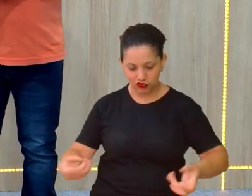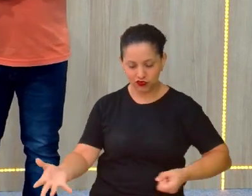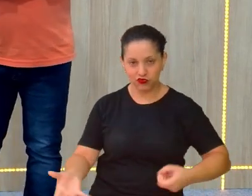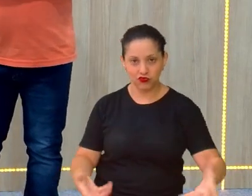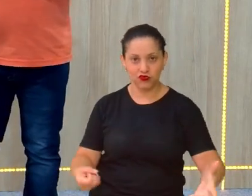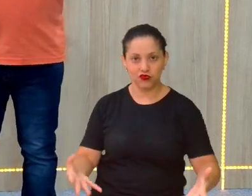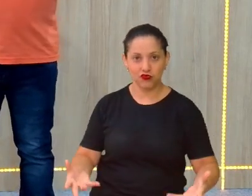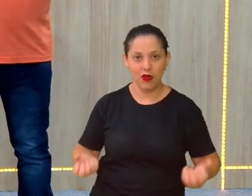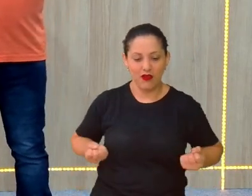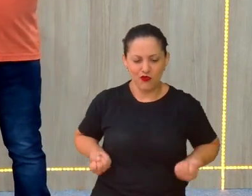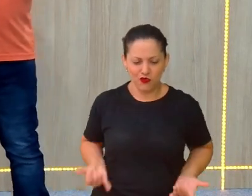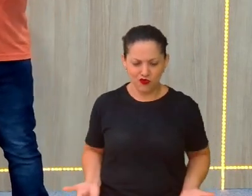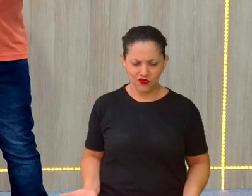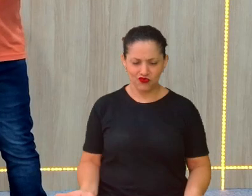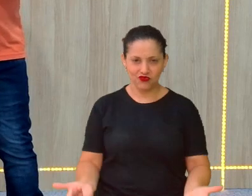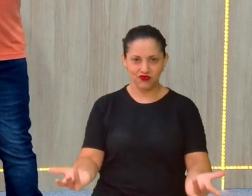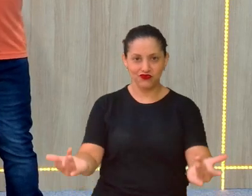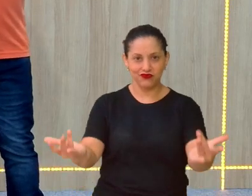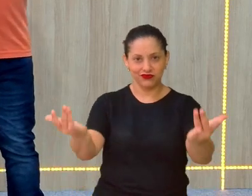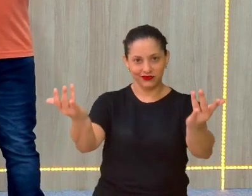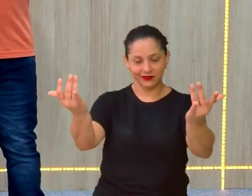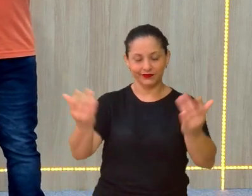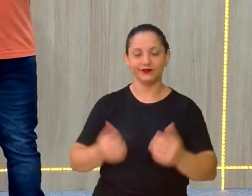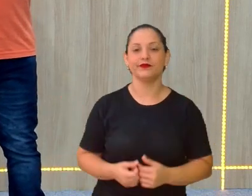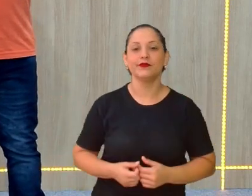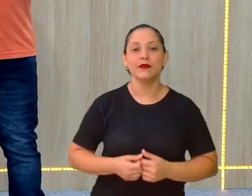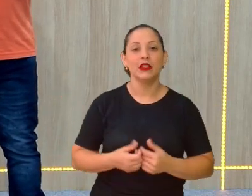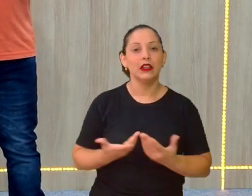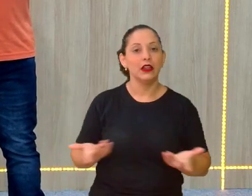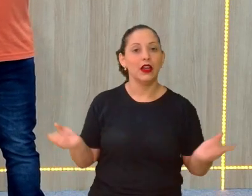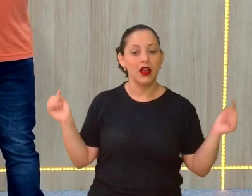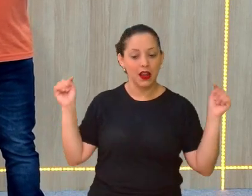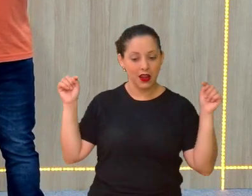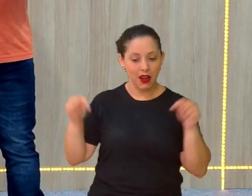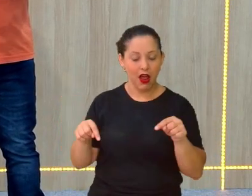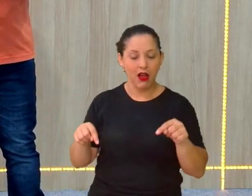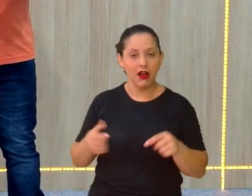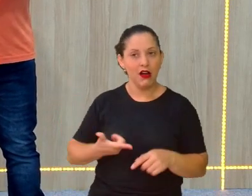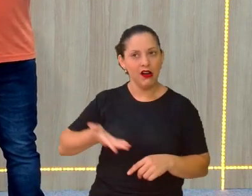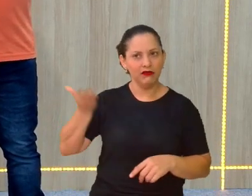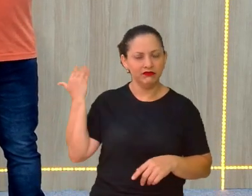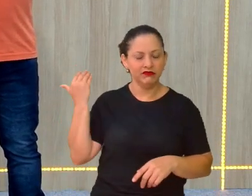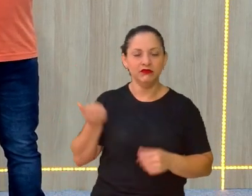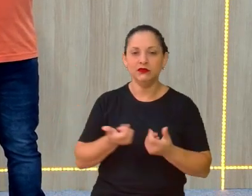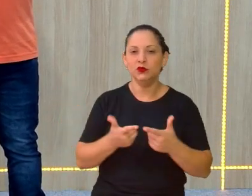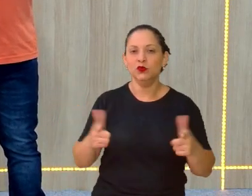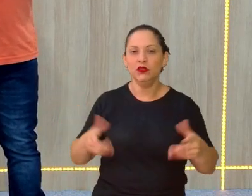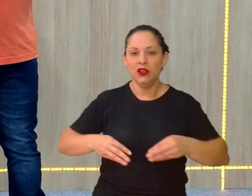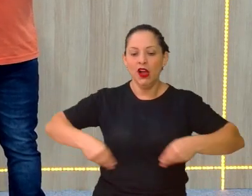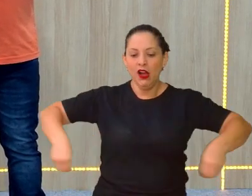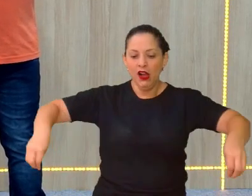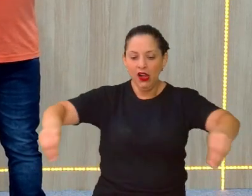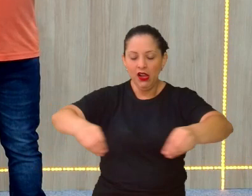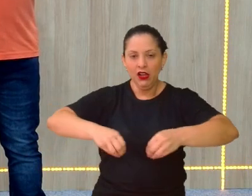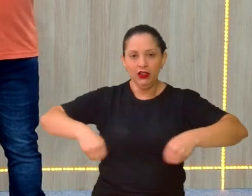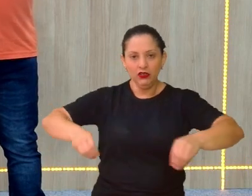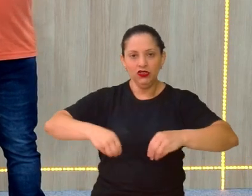civilização grega, né, que não tinha ali terras, né, tão férteis, e nesse